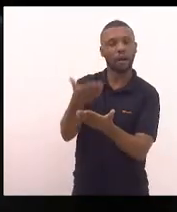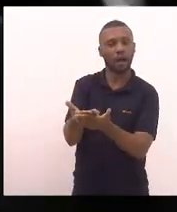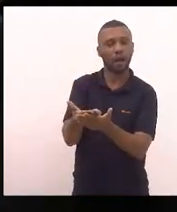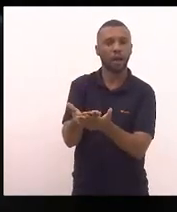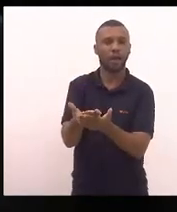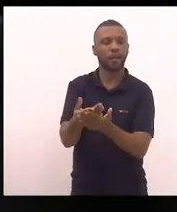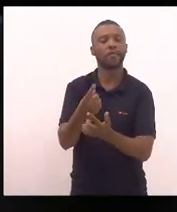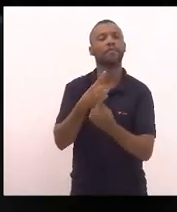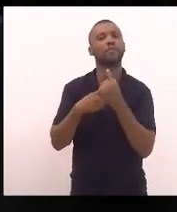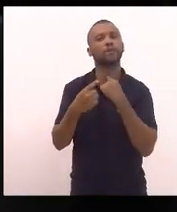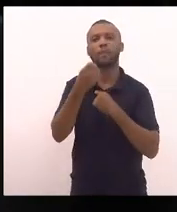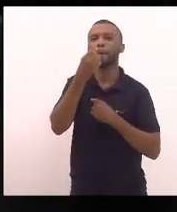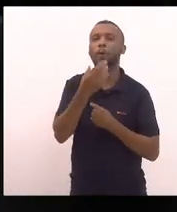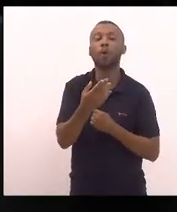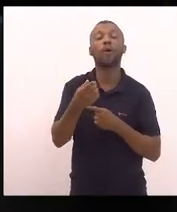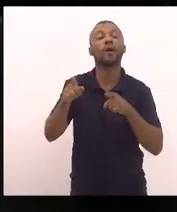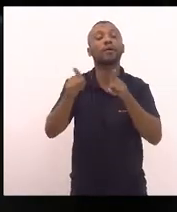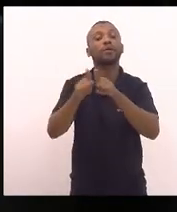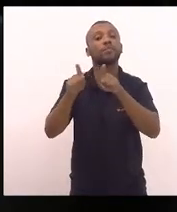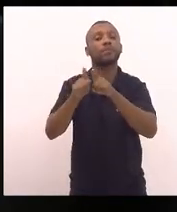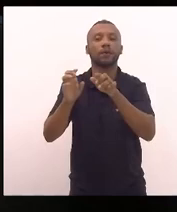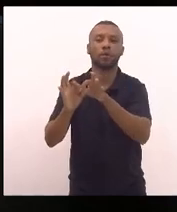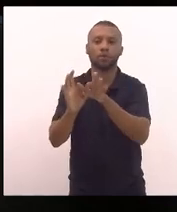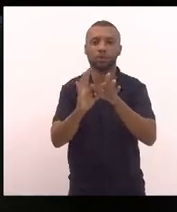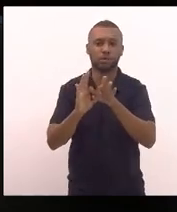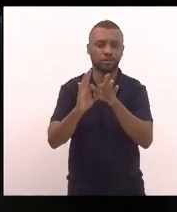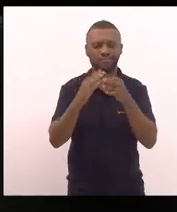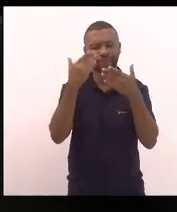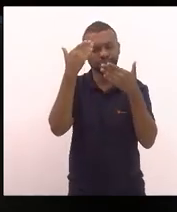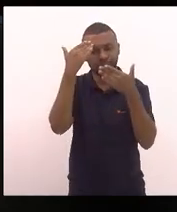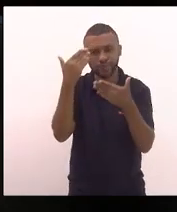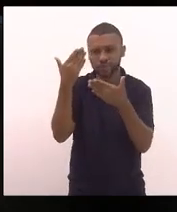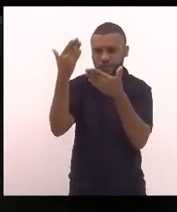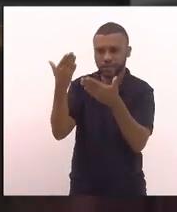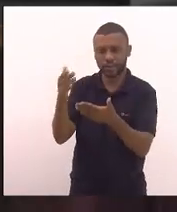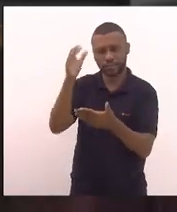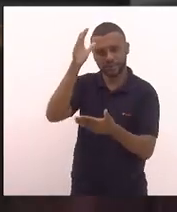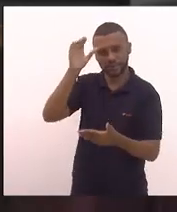boa vontade, e união. Muito obrigada, viu, Tia Ju?